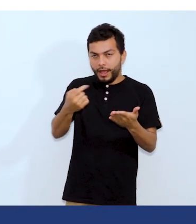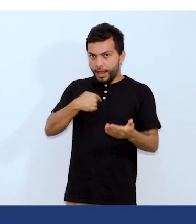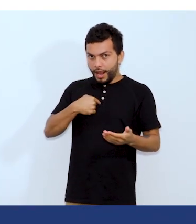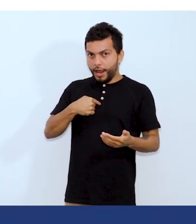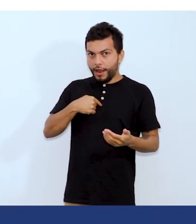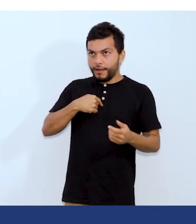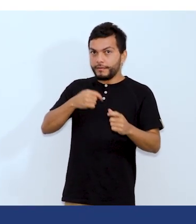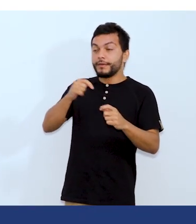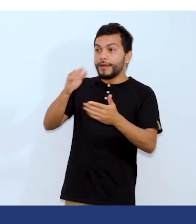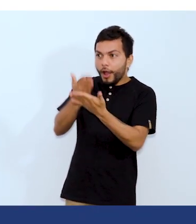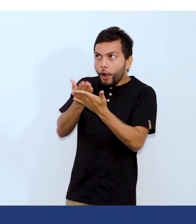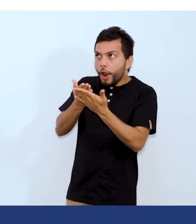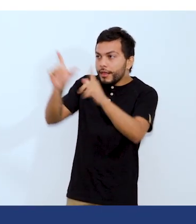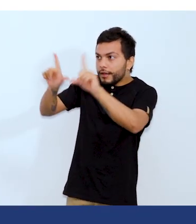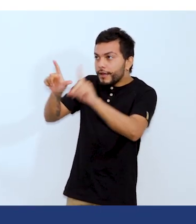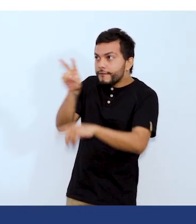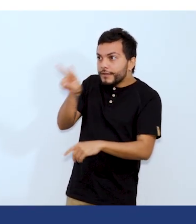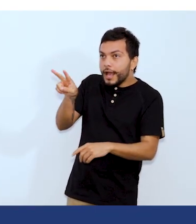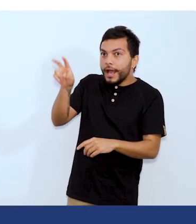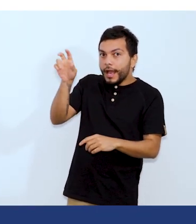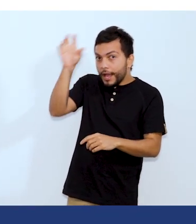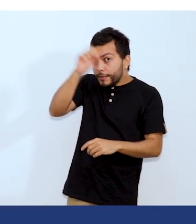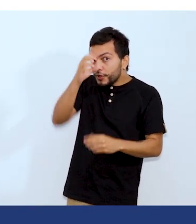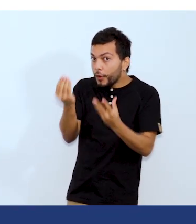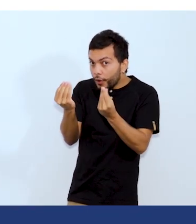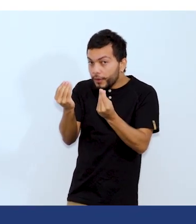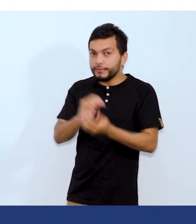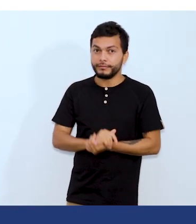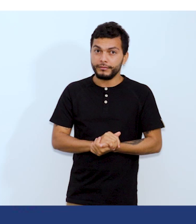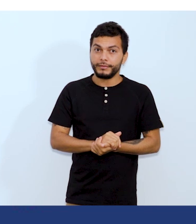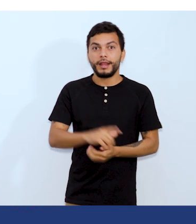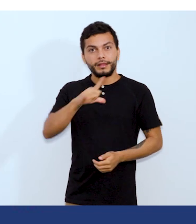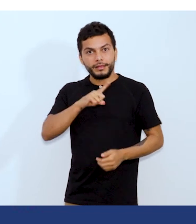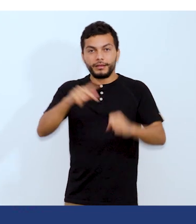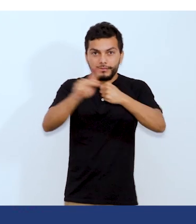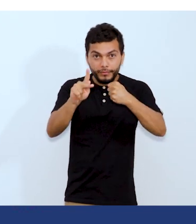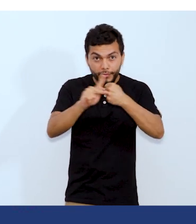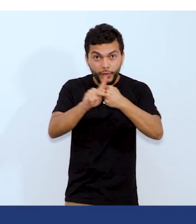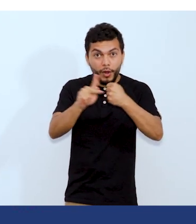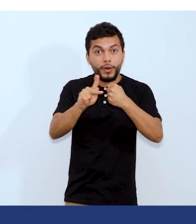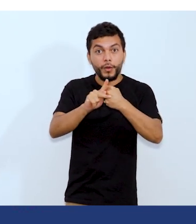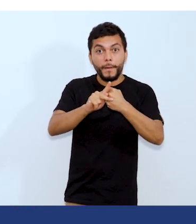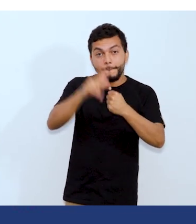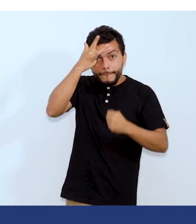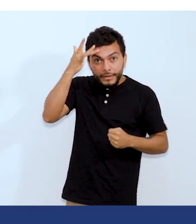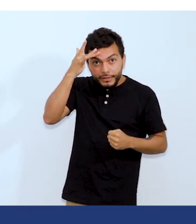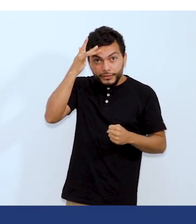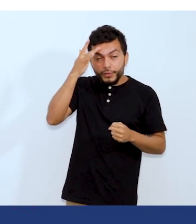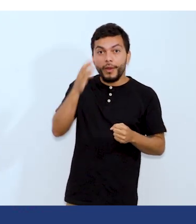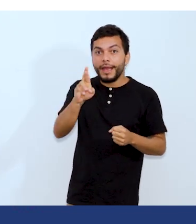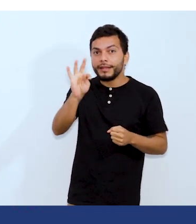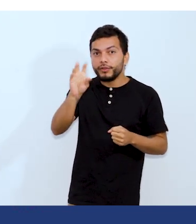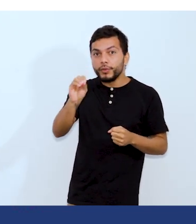aulas na TV e aprendi bastante. Temos aí o pronome pessoal do caso reto, eu, que é